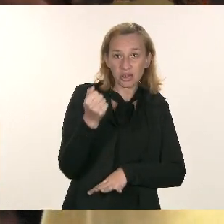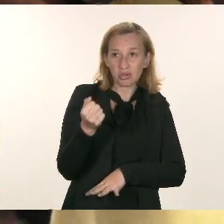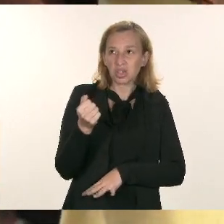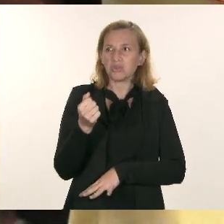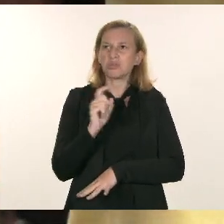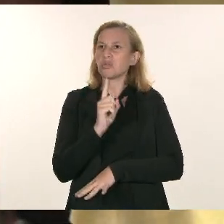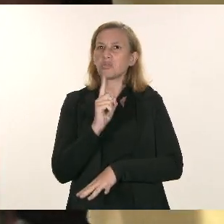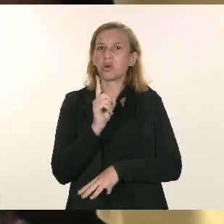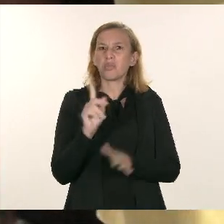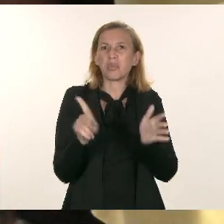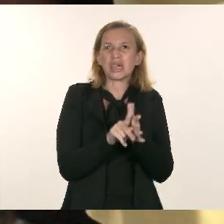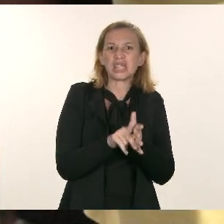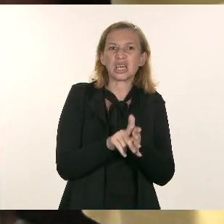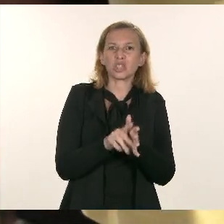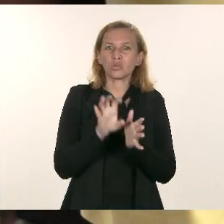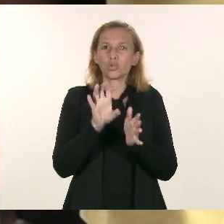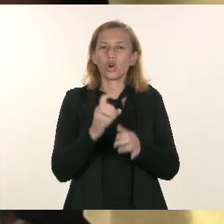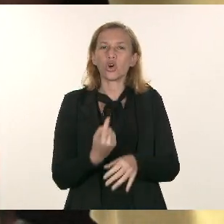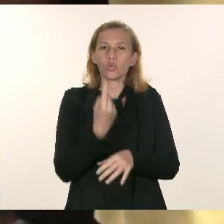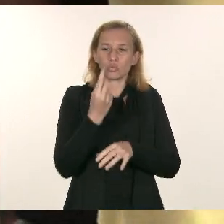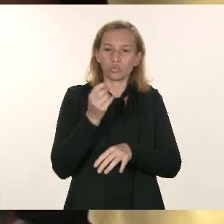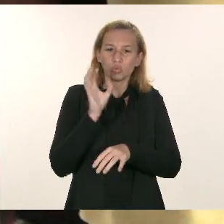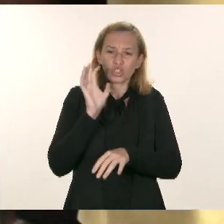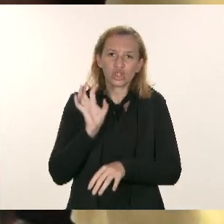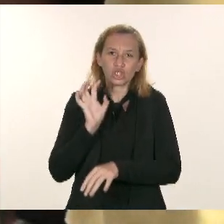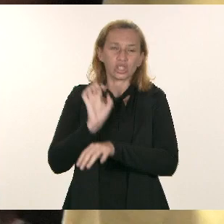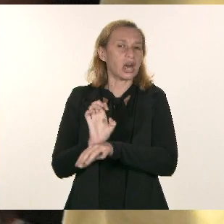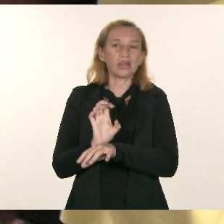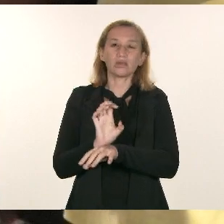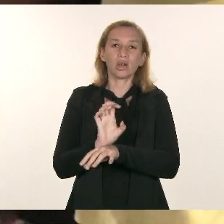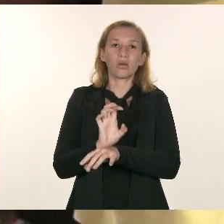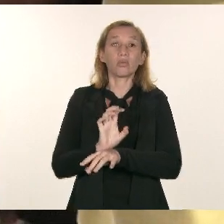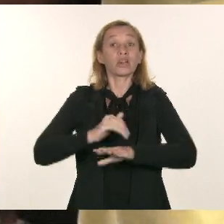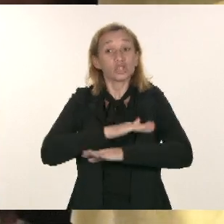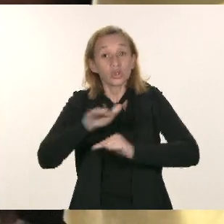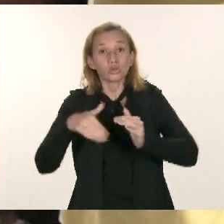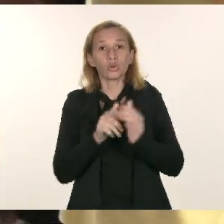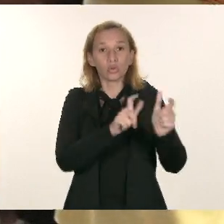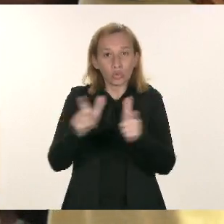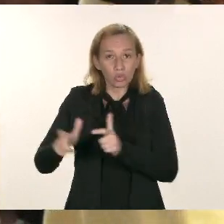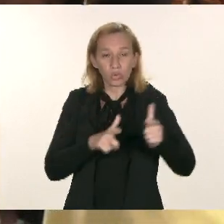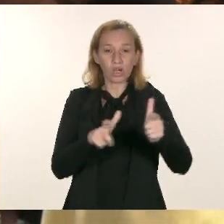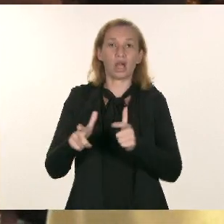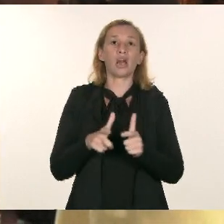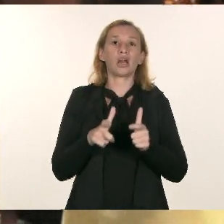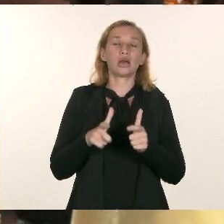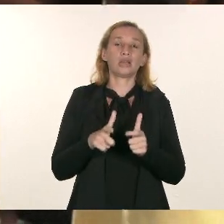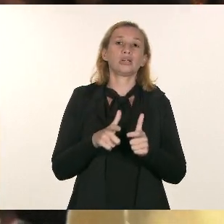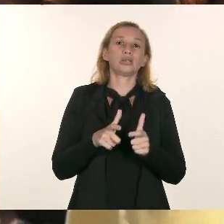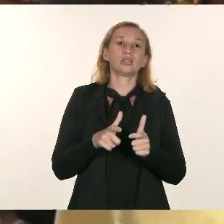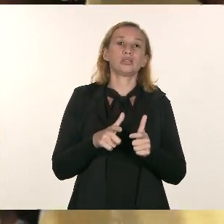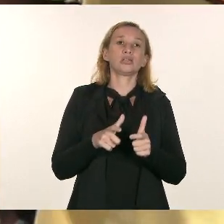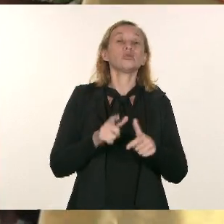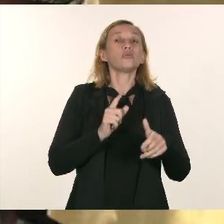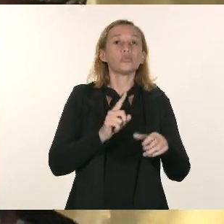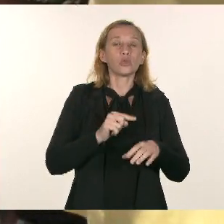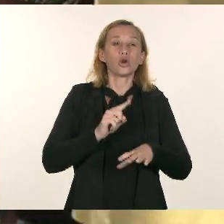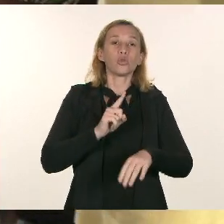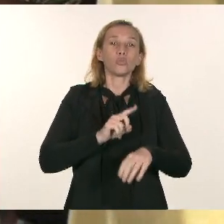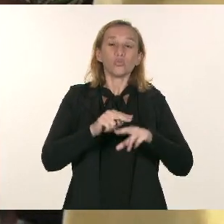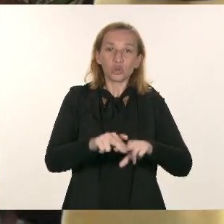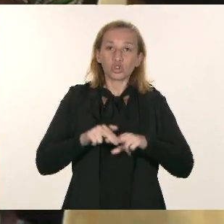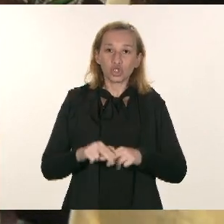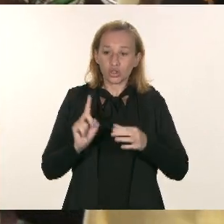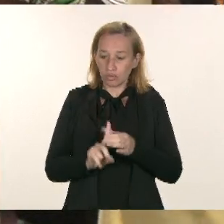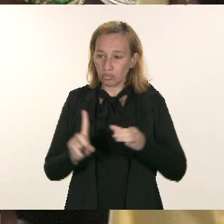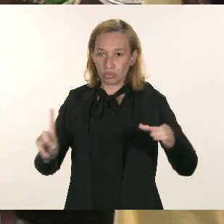apenas do Estado, mas em todo o mundo aumentou também a violência contra a mulher no contexto da quarentena. E